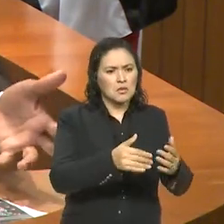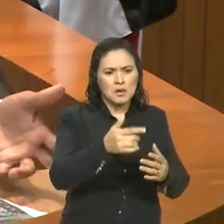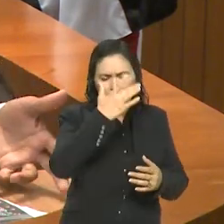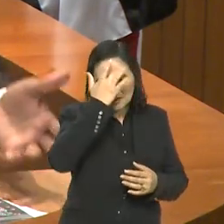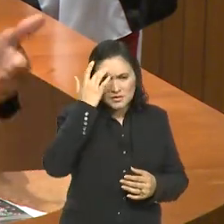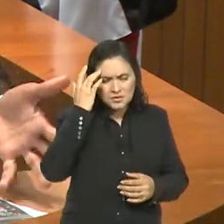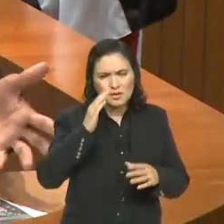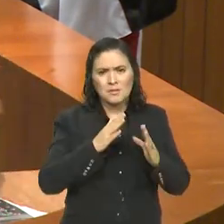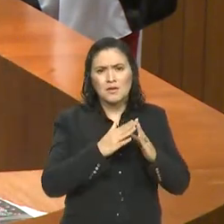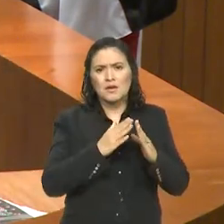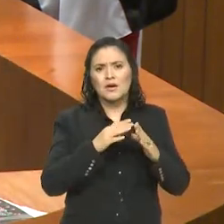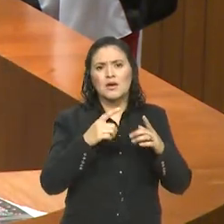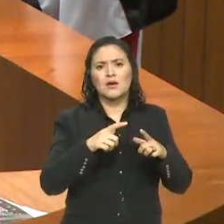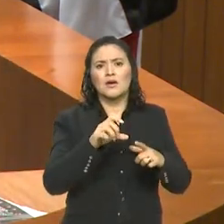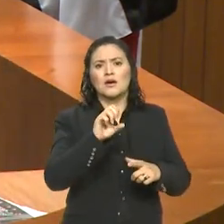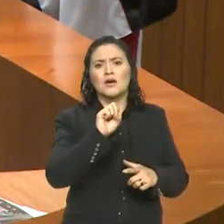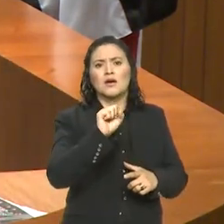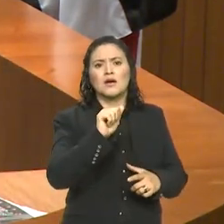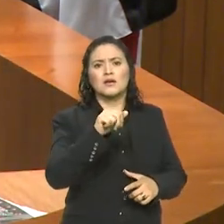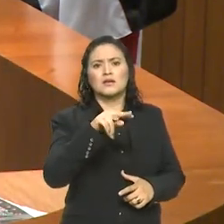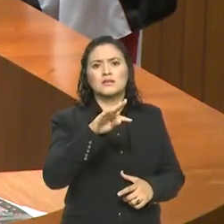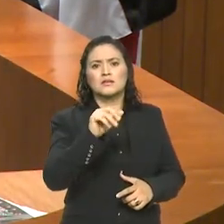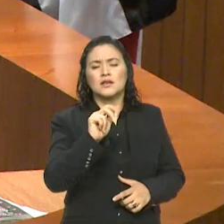na cidade de Santa Helena.